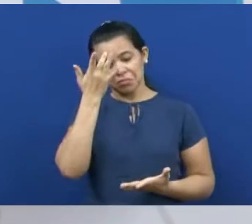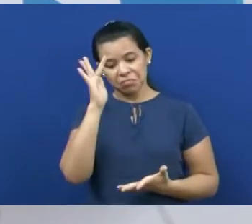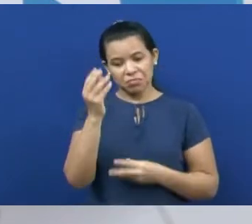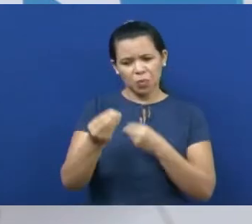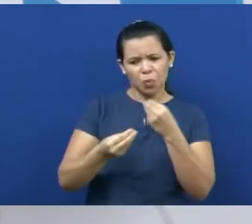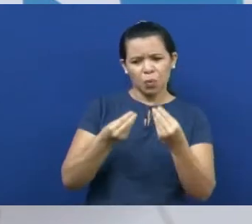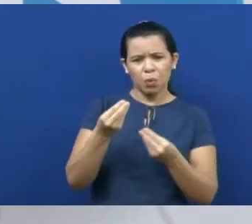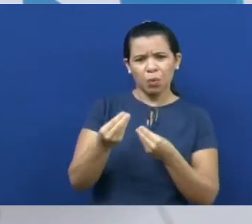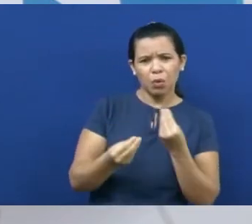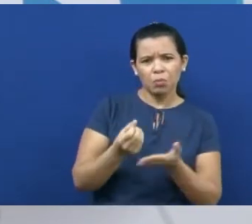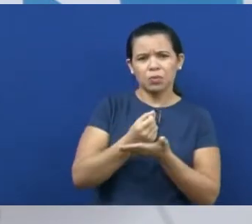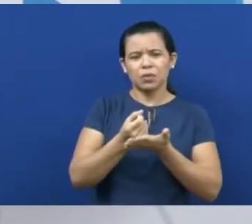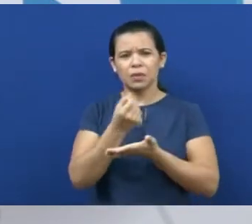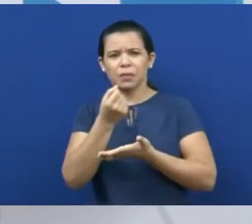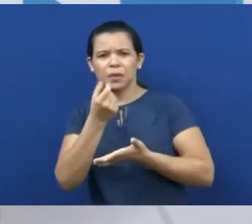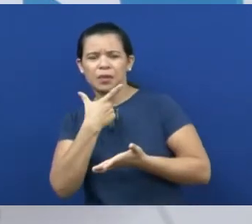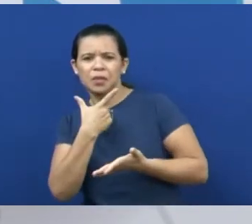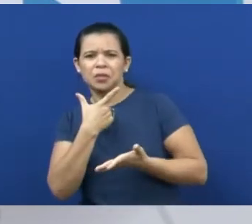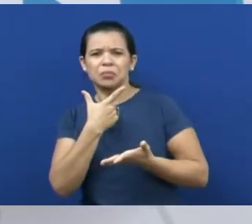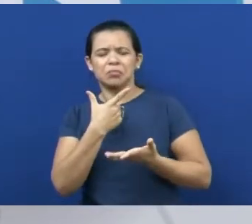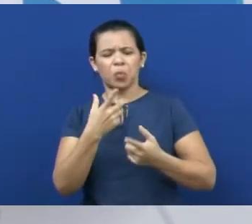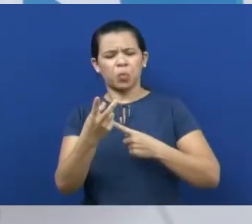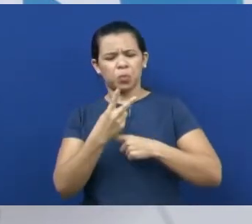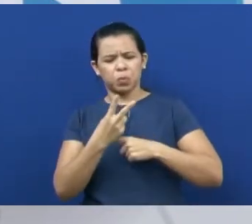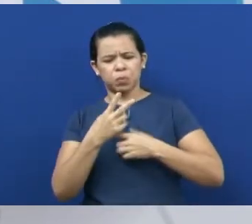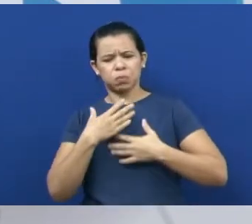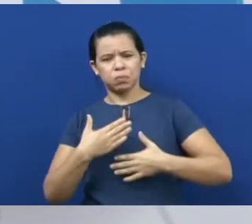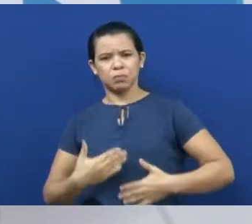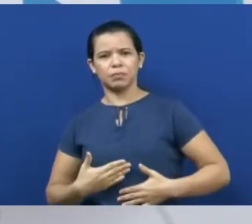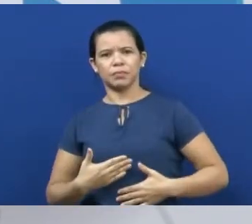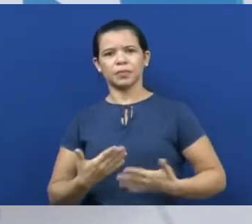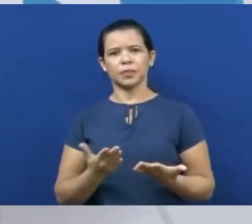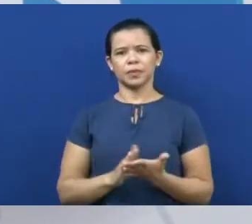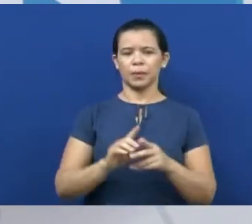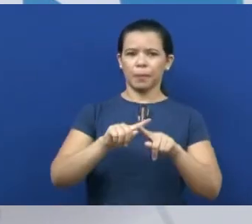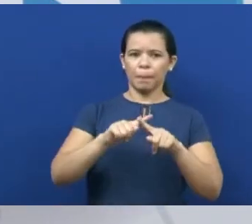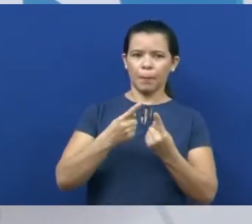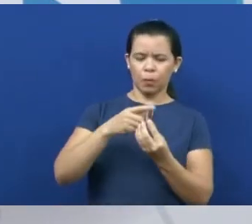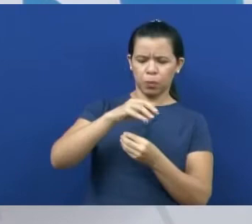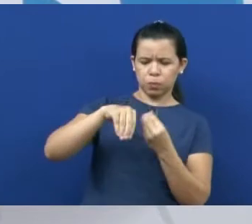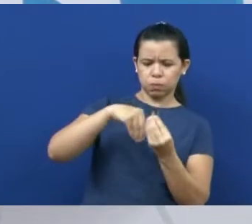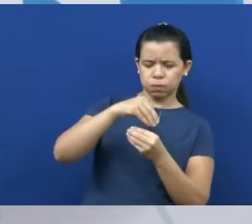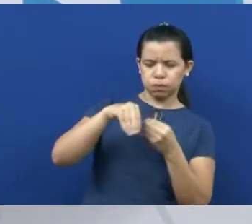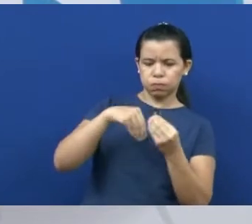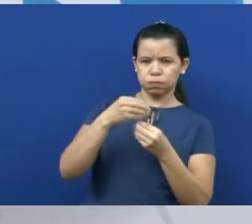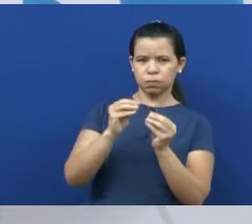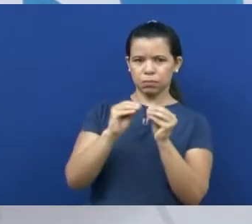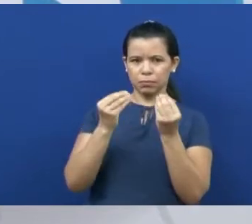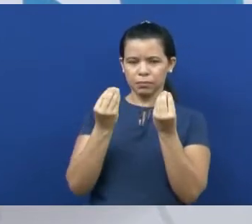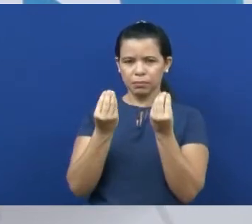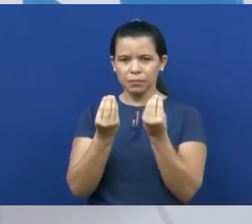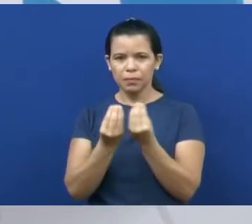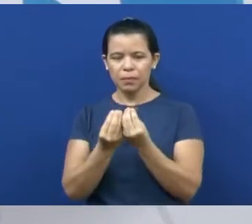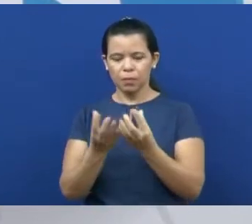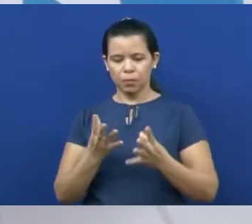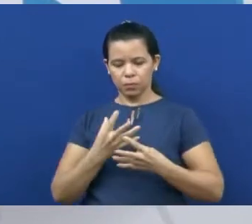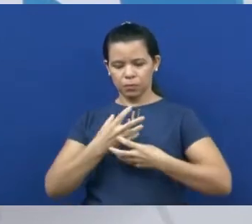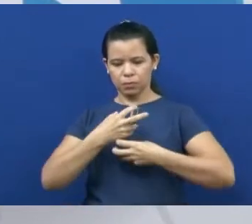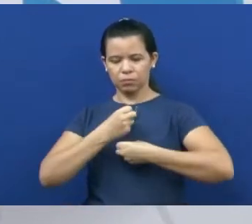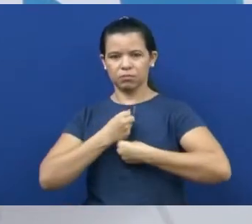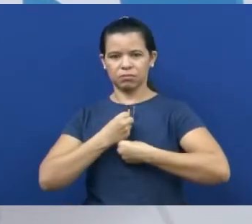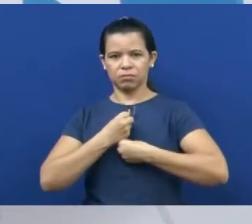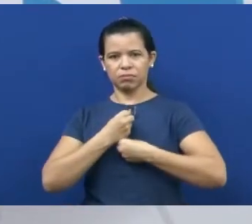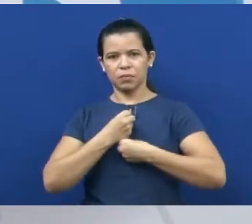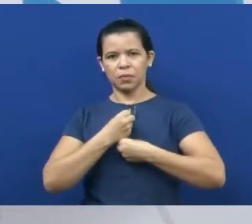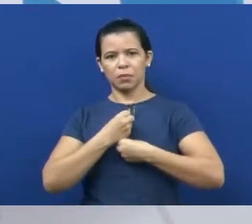Independentemente de como ocorre a atuação do medicamento, a sua concentração no local da ação controla o efeito, ou